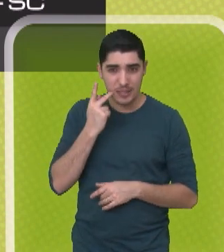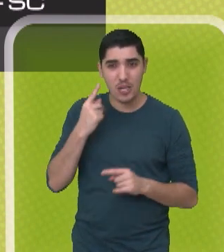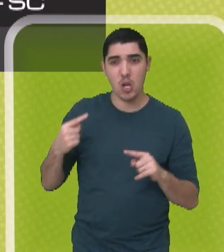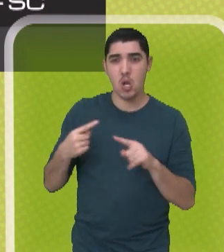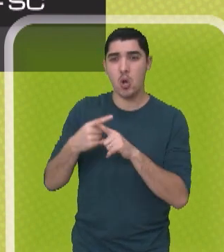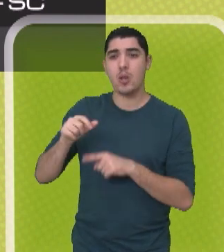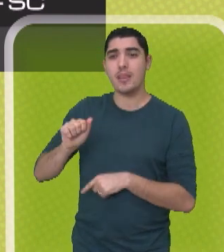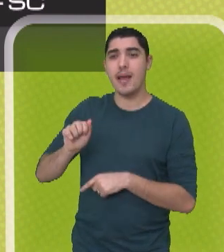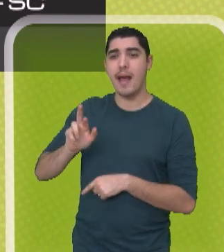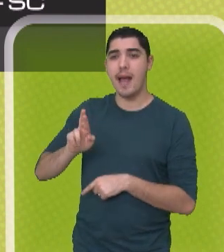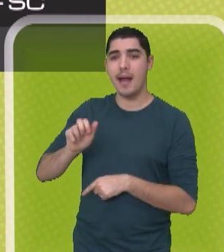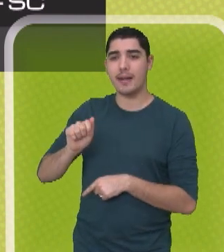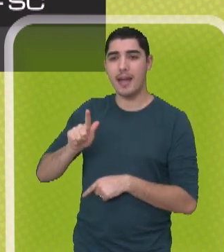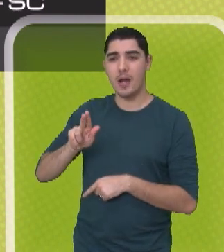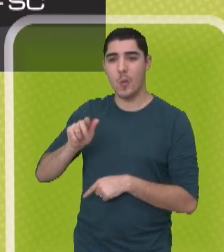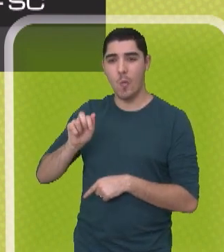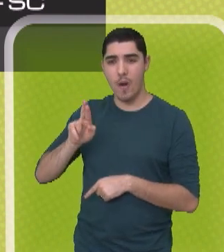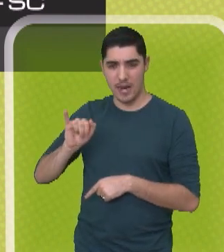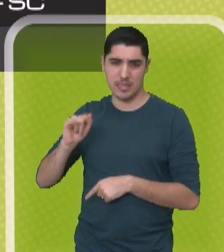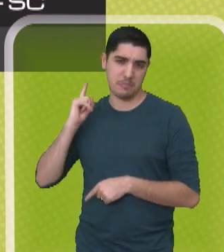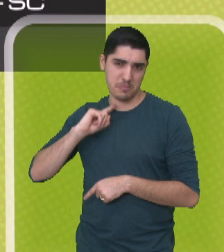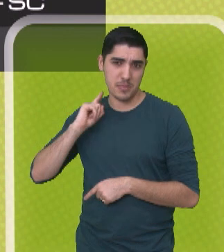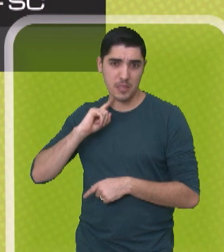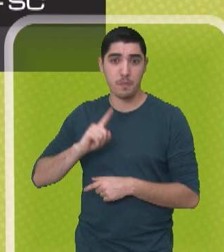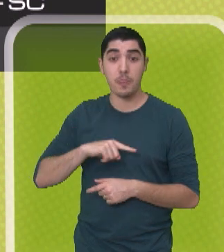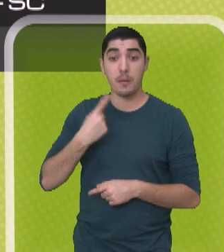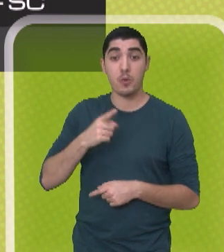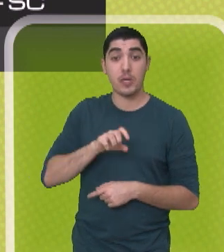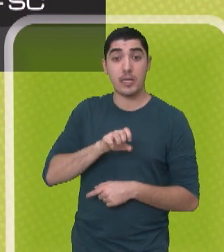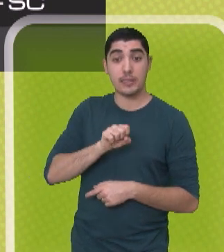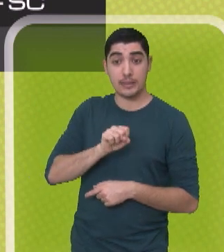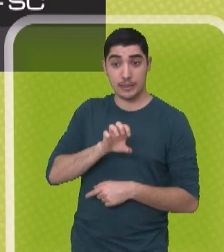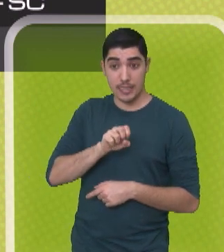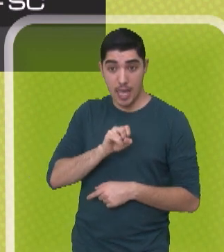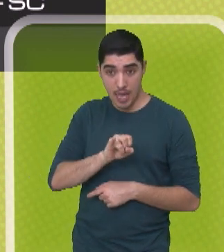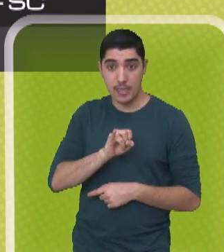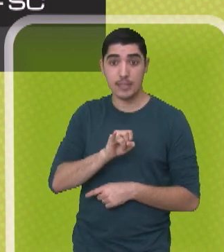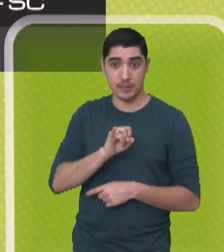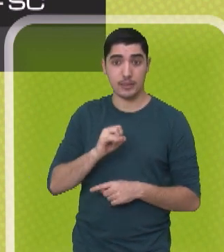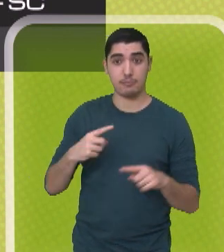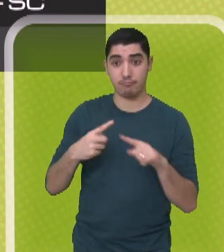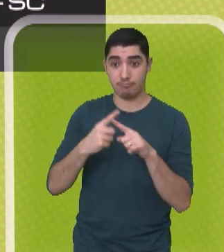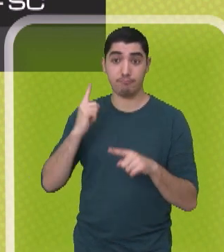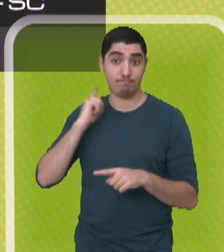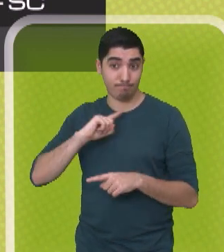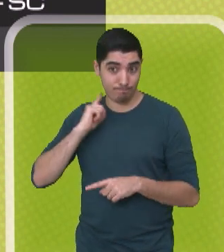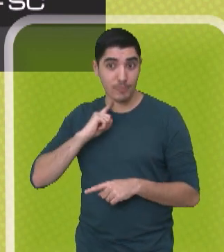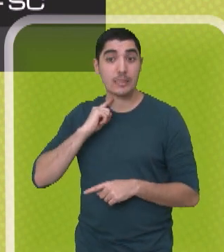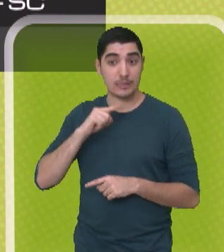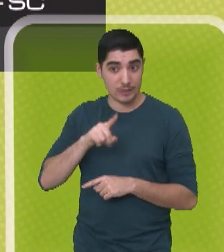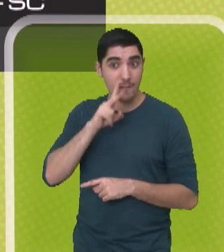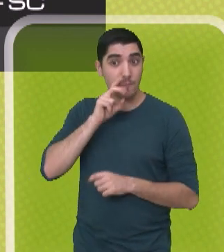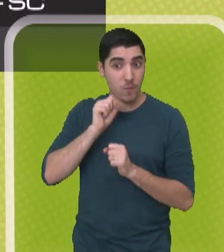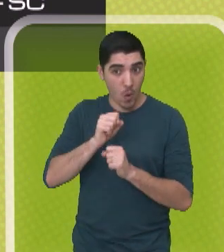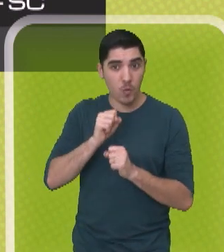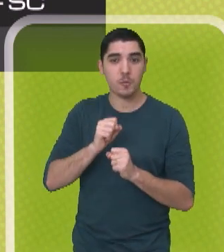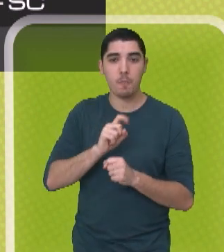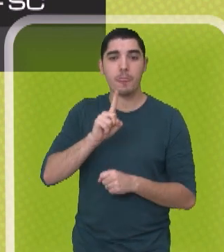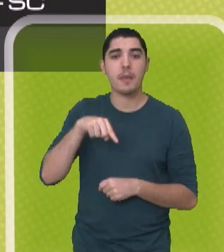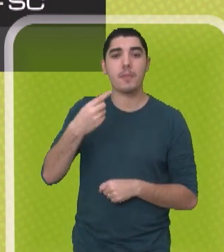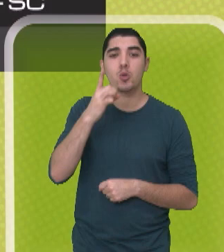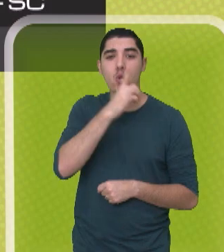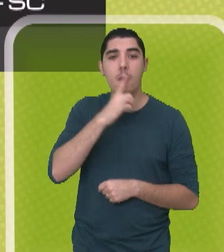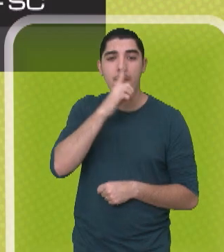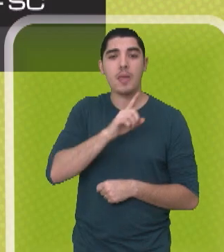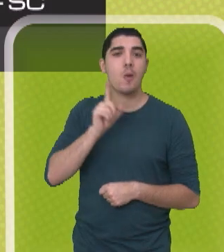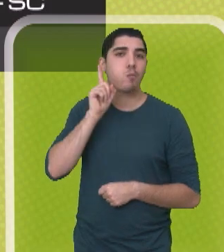Rede Cuca Fortaleza contra o Araguari de Minas. Também teremos o SESI enfrentando o Minas. Grande jogo esse aqui, SESI e Minas. No domingo teremos o